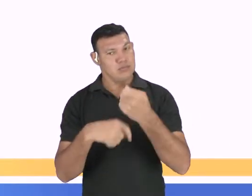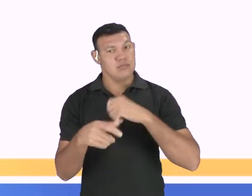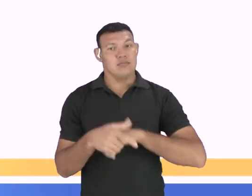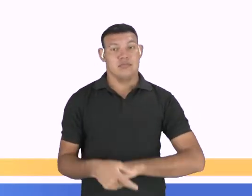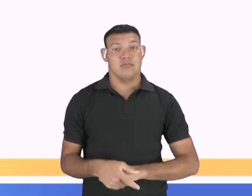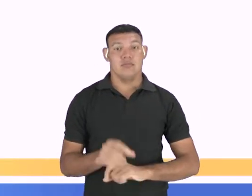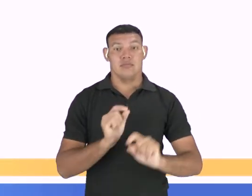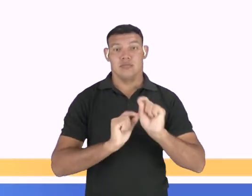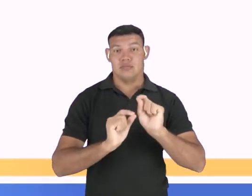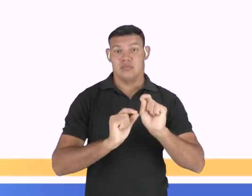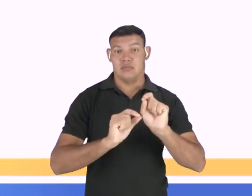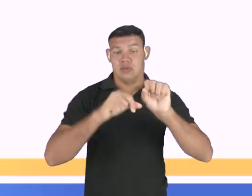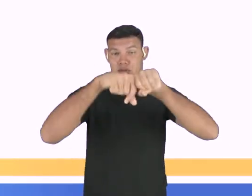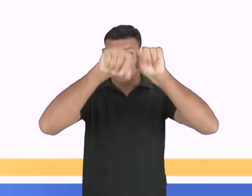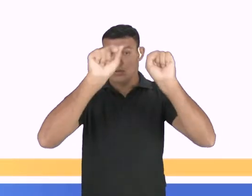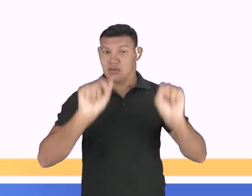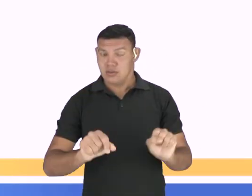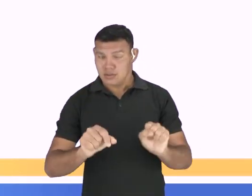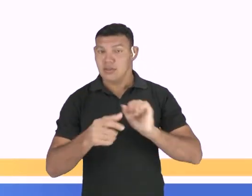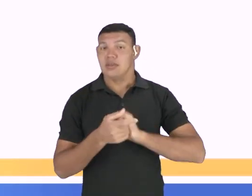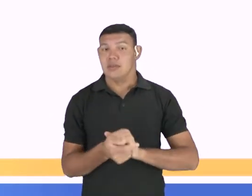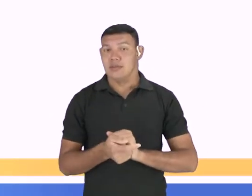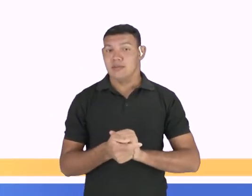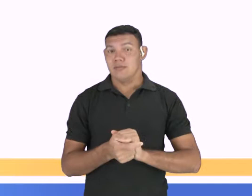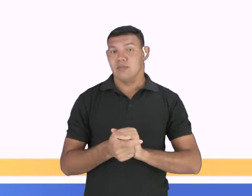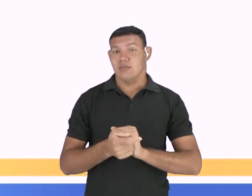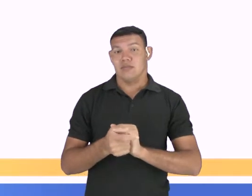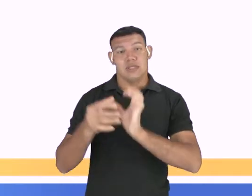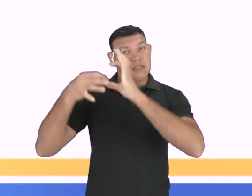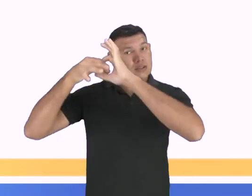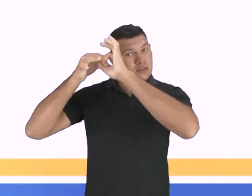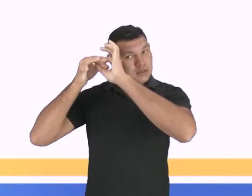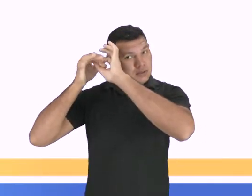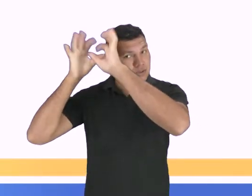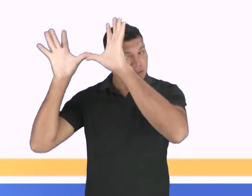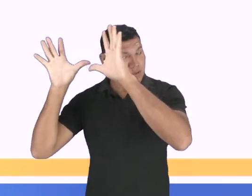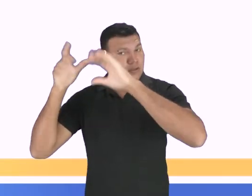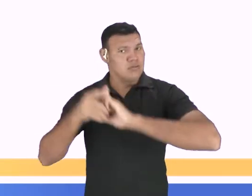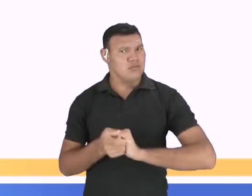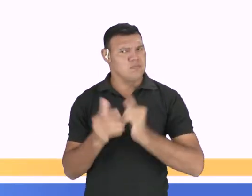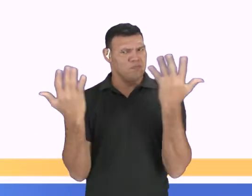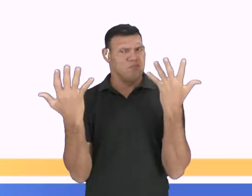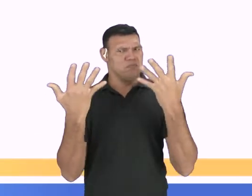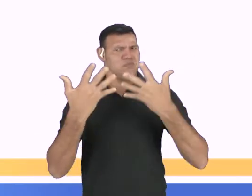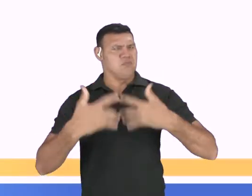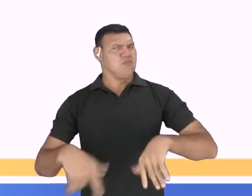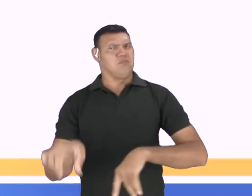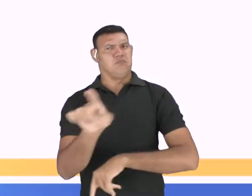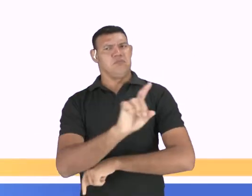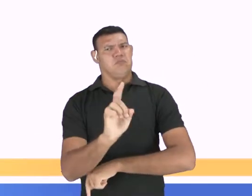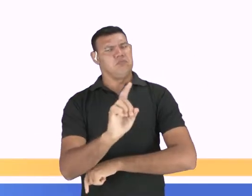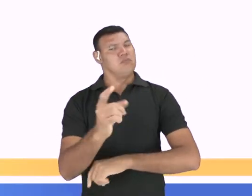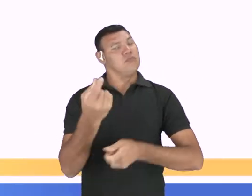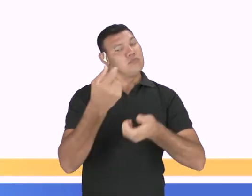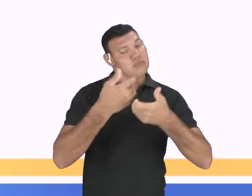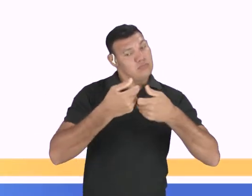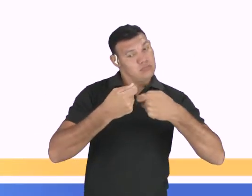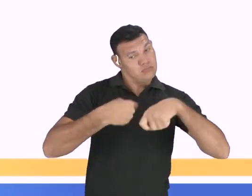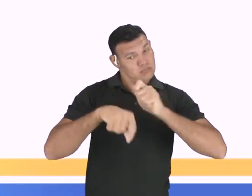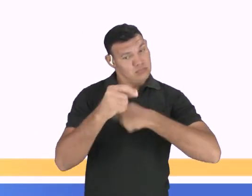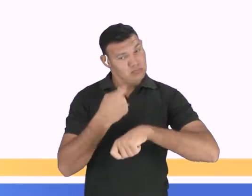liberal, o Estado ele quase não tem interferência, tá, na economia do